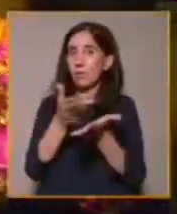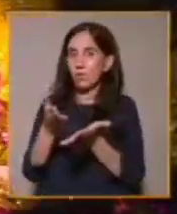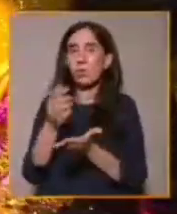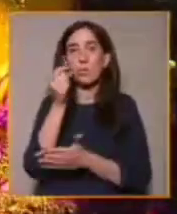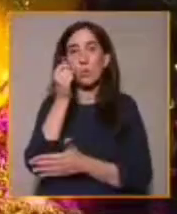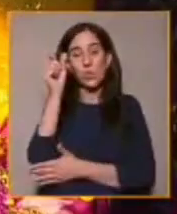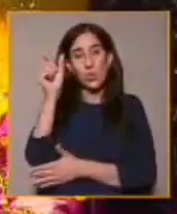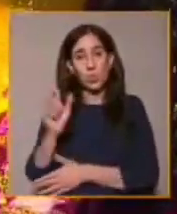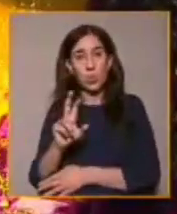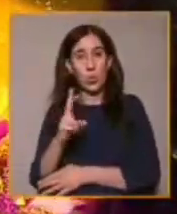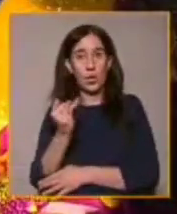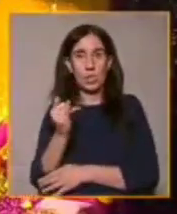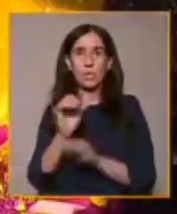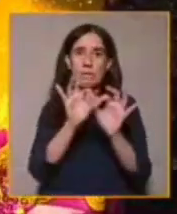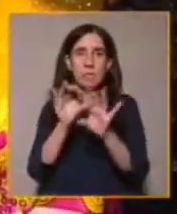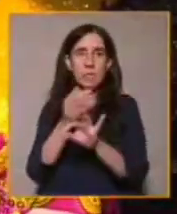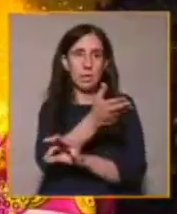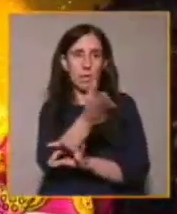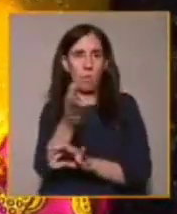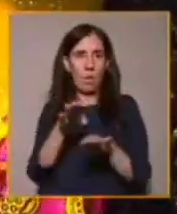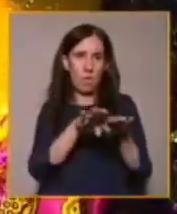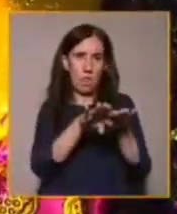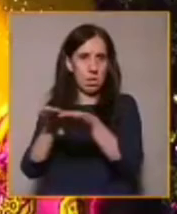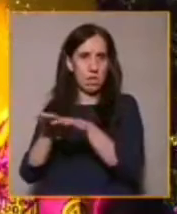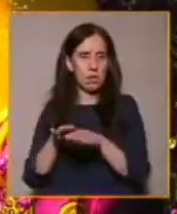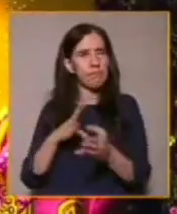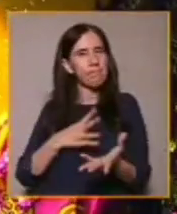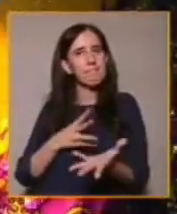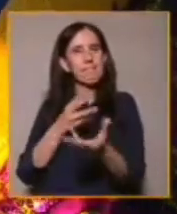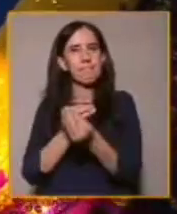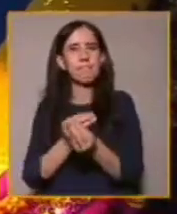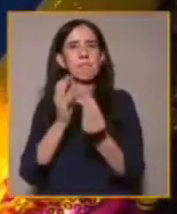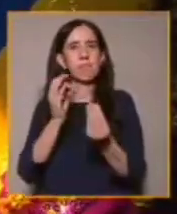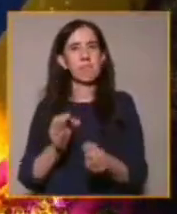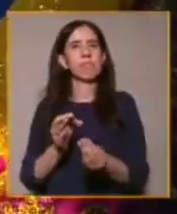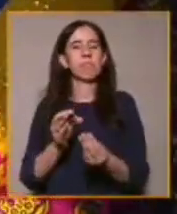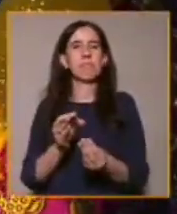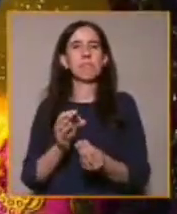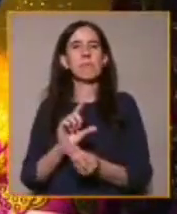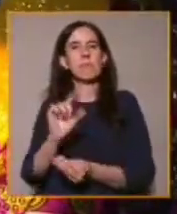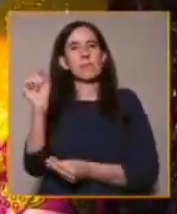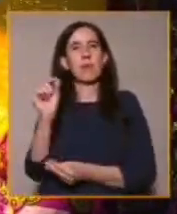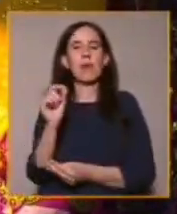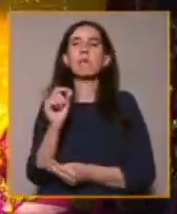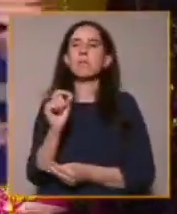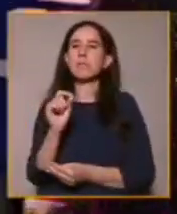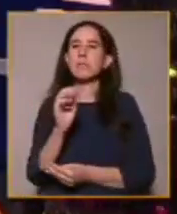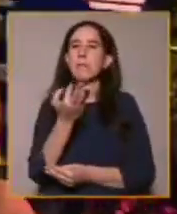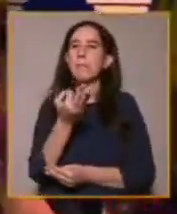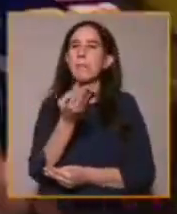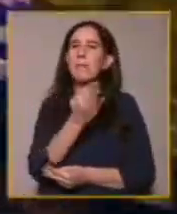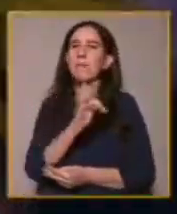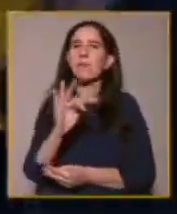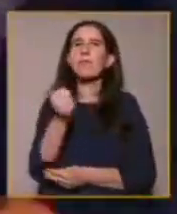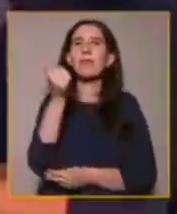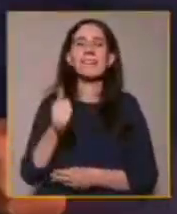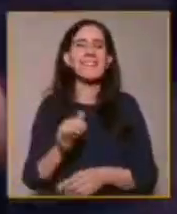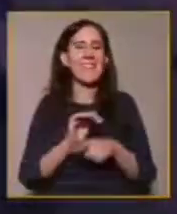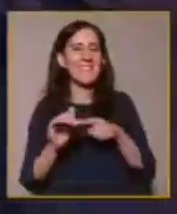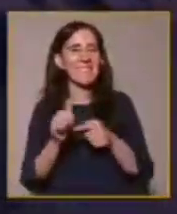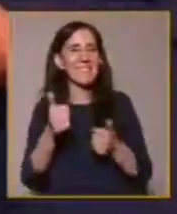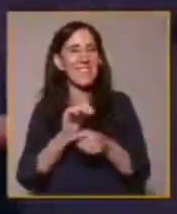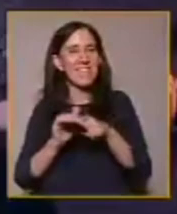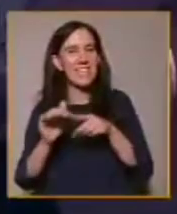estava a dizer, exatamente igual a eles, nem mais nem menos, fazemos questão de estar com eles ali em cena e só saímos quando a Penha de França ganhar. Boa sorte, queridos.